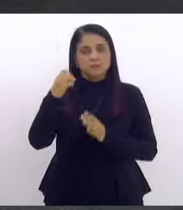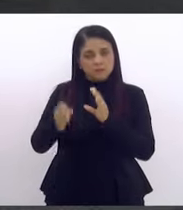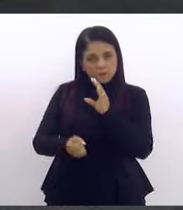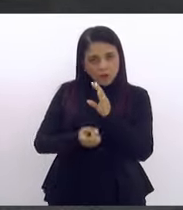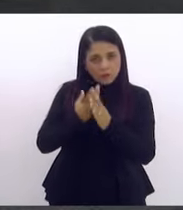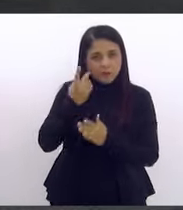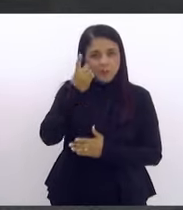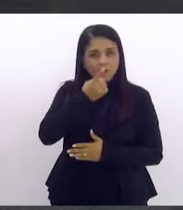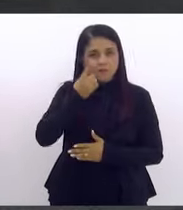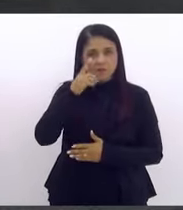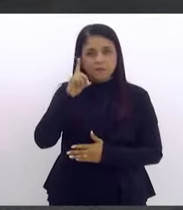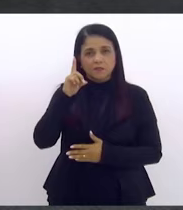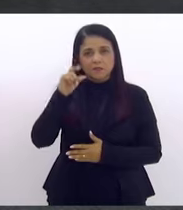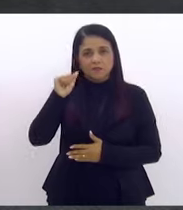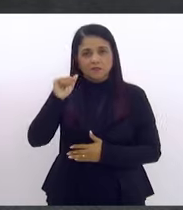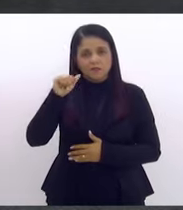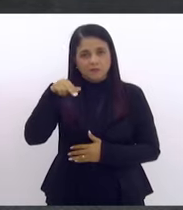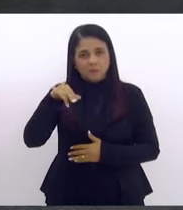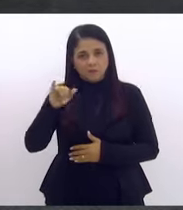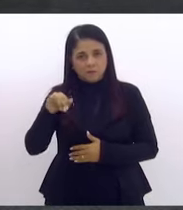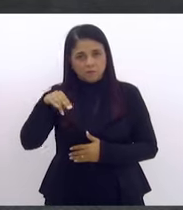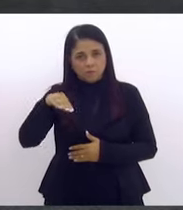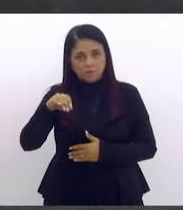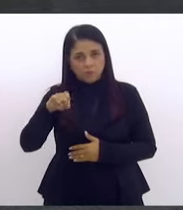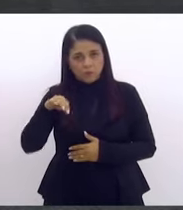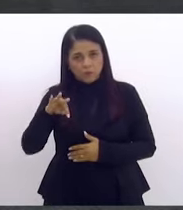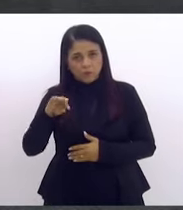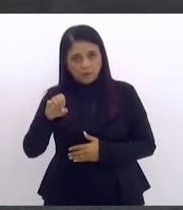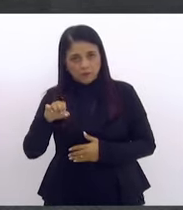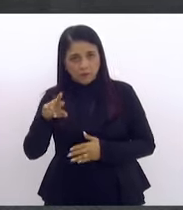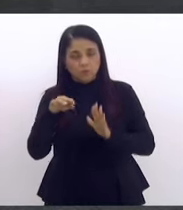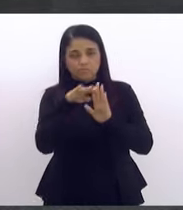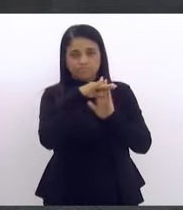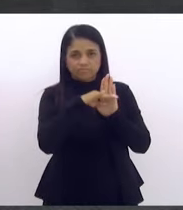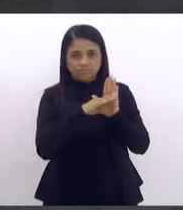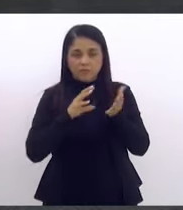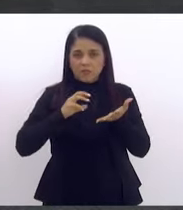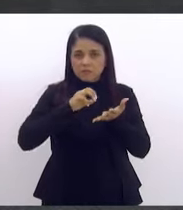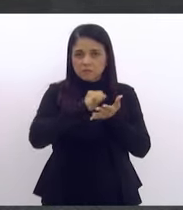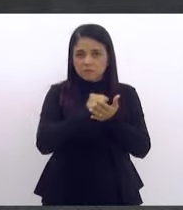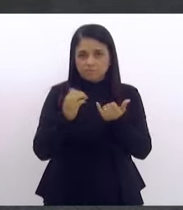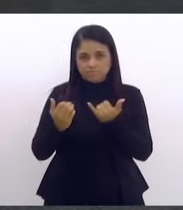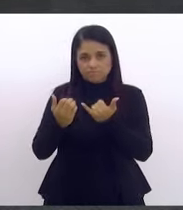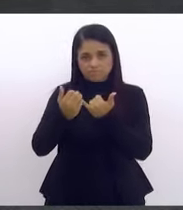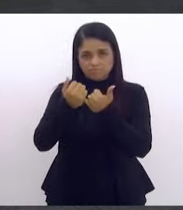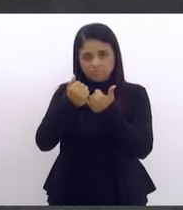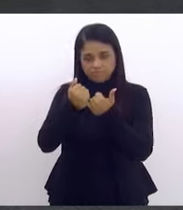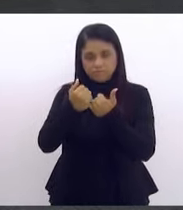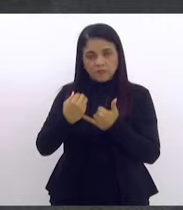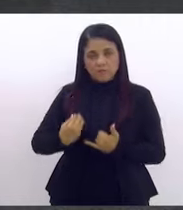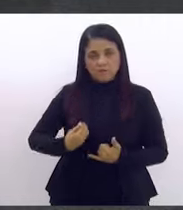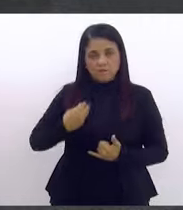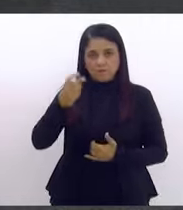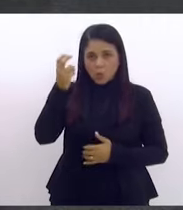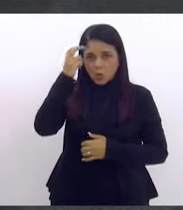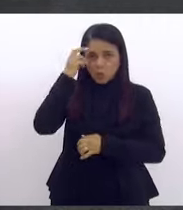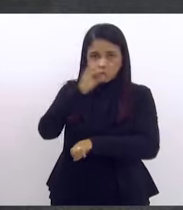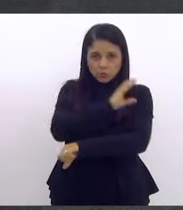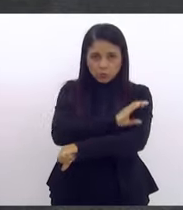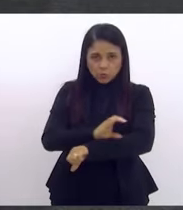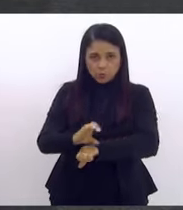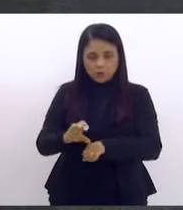Monteiro, que institui o programa Registro de Patrimônio Vivo da Cultura Fluminense. Eu acho